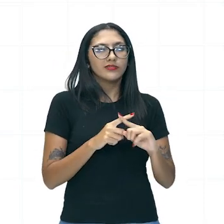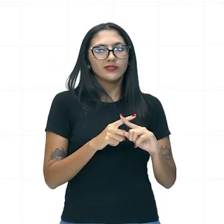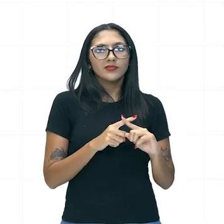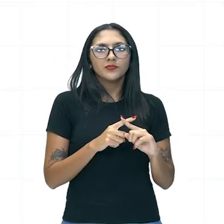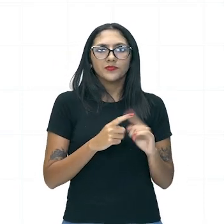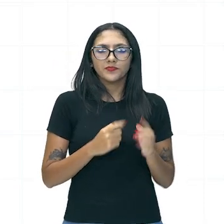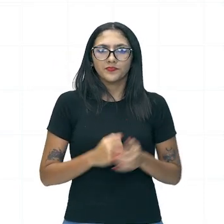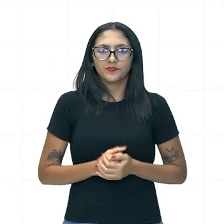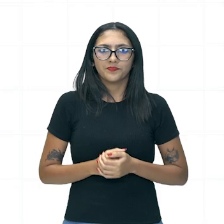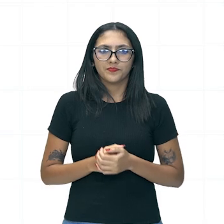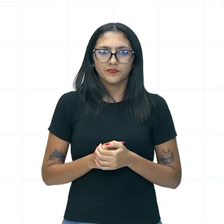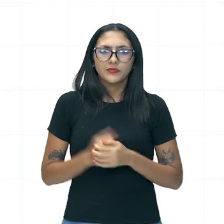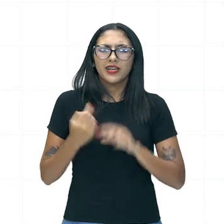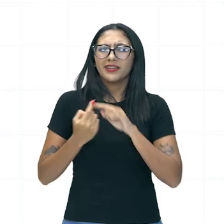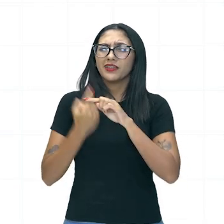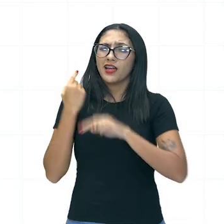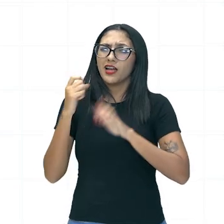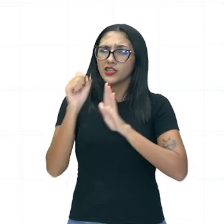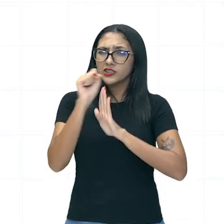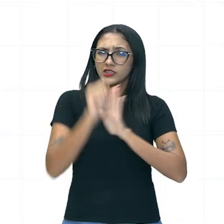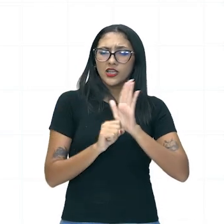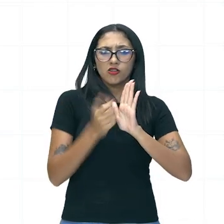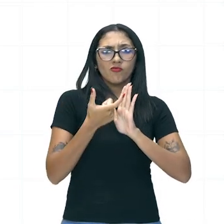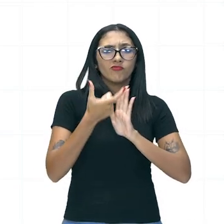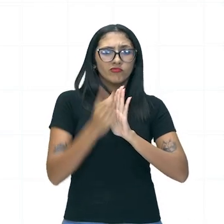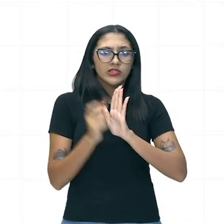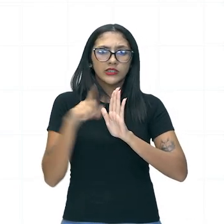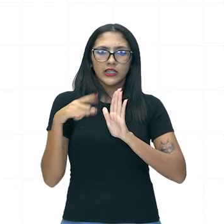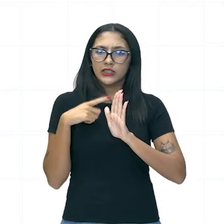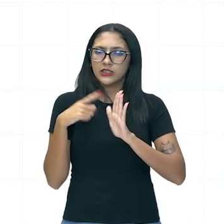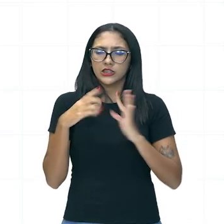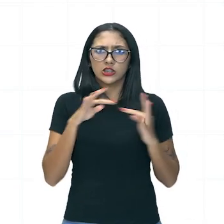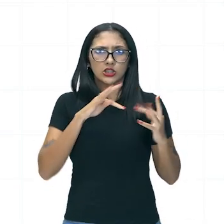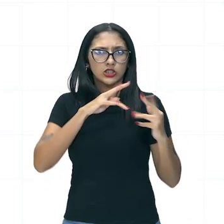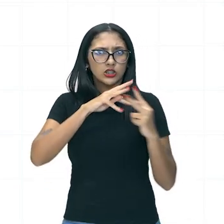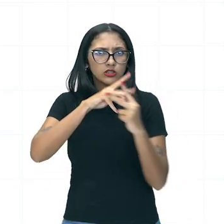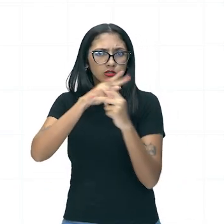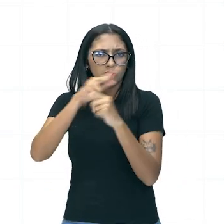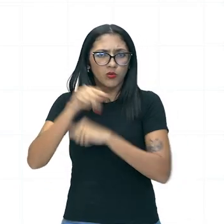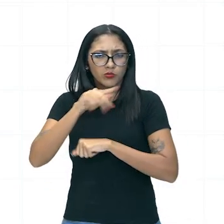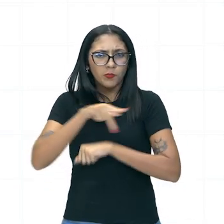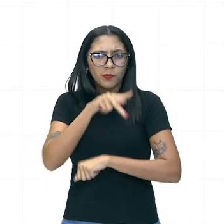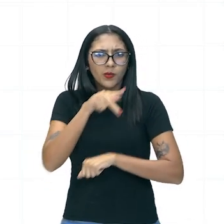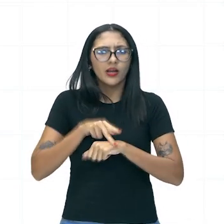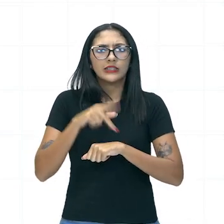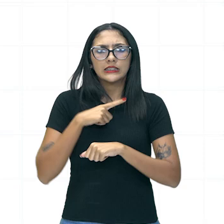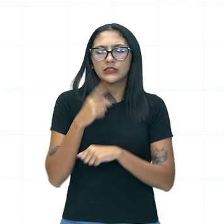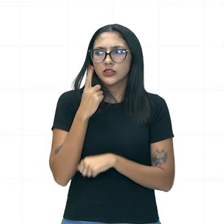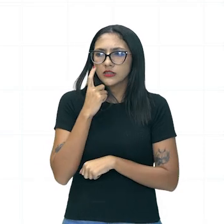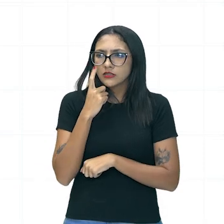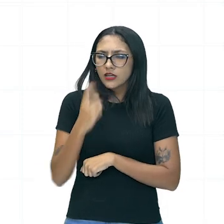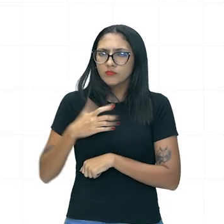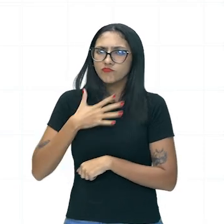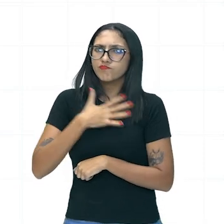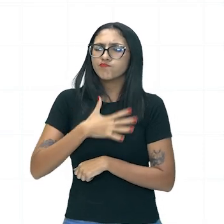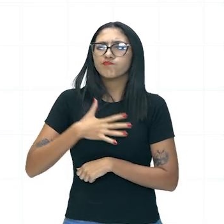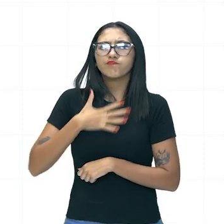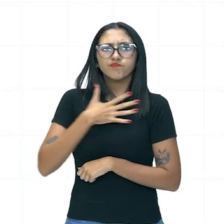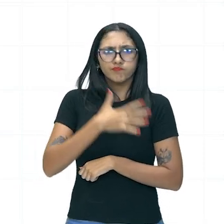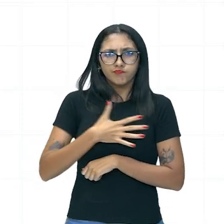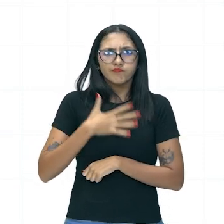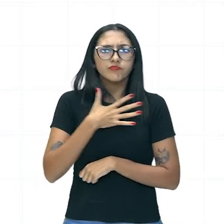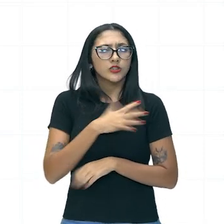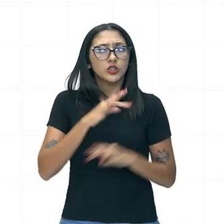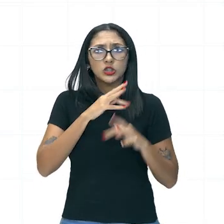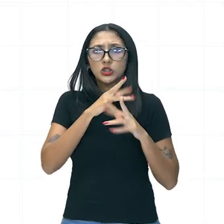E lá ainda no século XX, o jogo ele conquistou todo o país, tornando-se um dos esportes mais vistos e